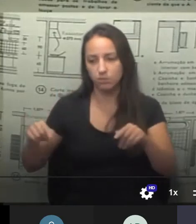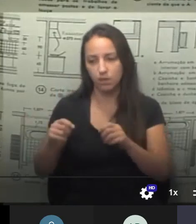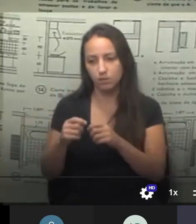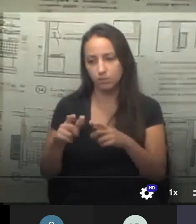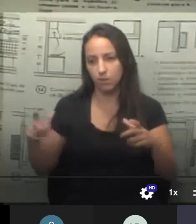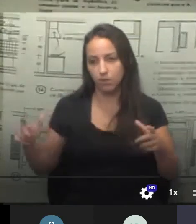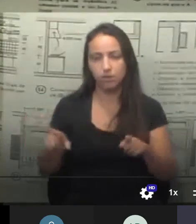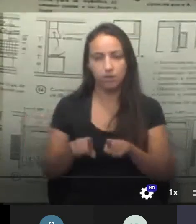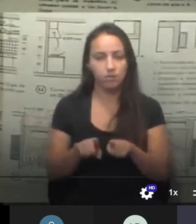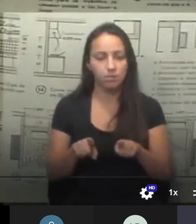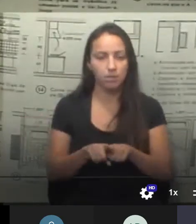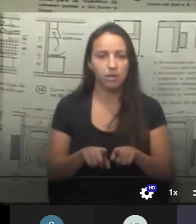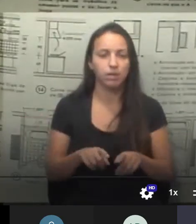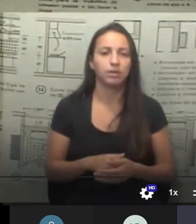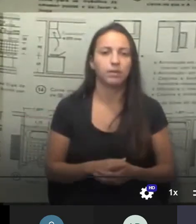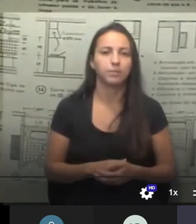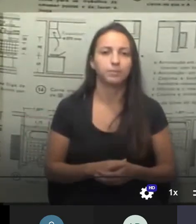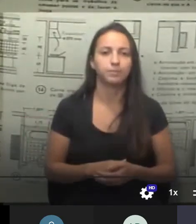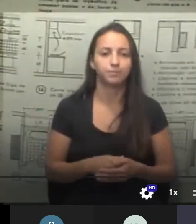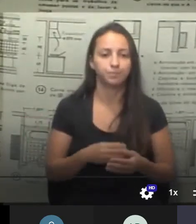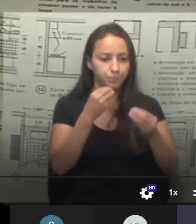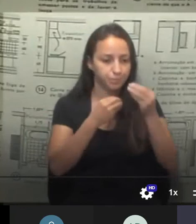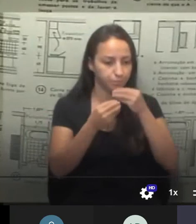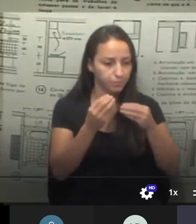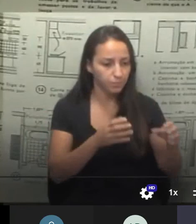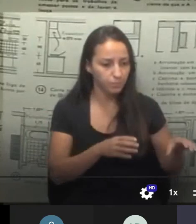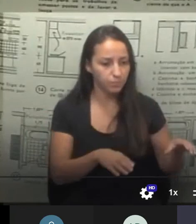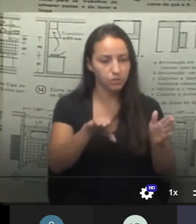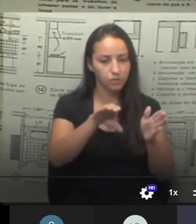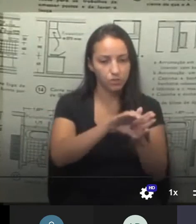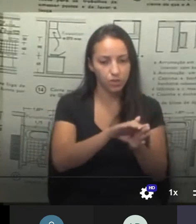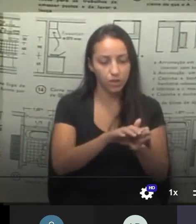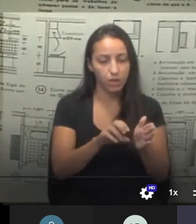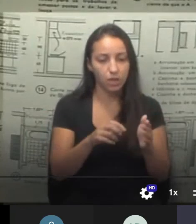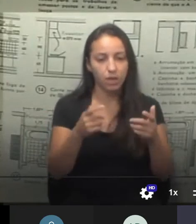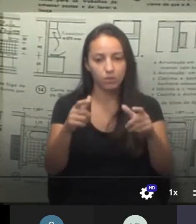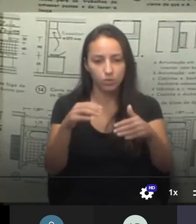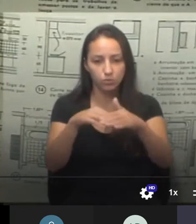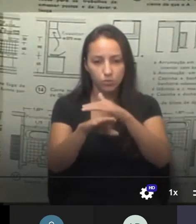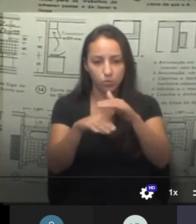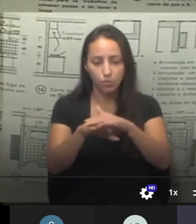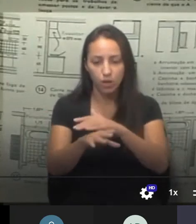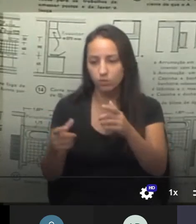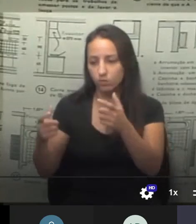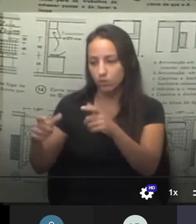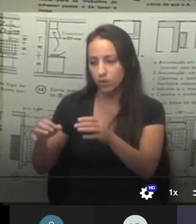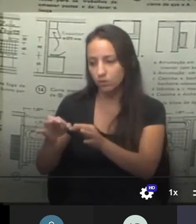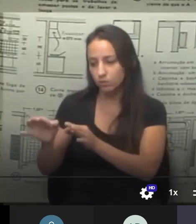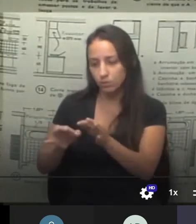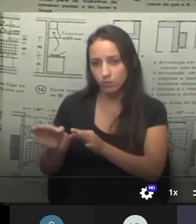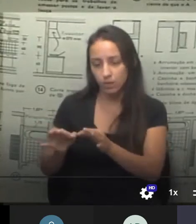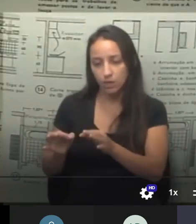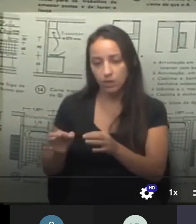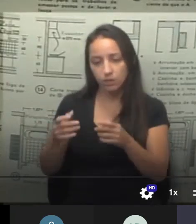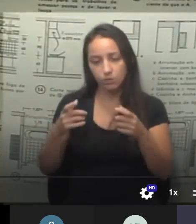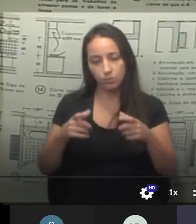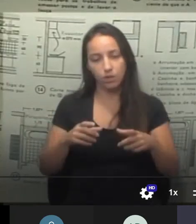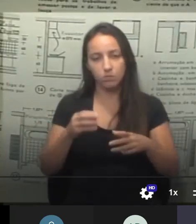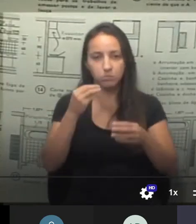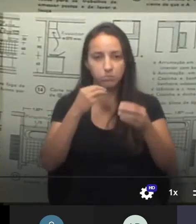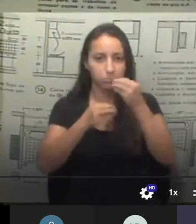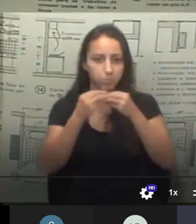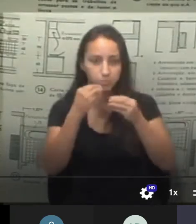coisa. Então, o alimento, por onde ele chega, onde ele é armazenado, onde ele é preparado e depois onde ele é